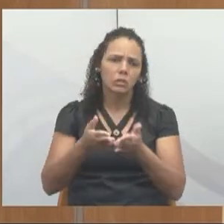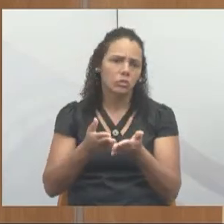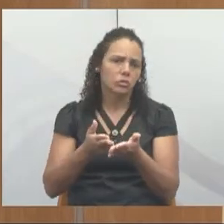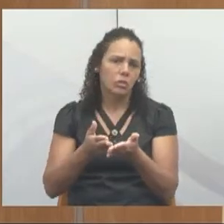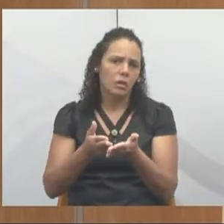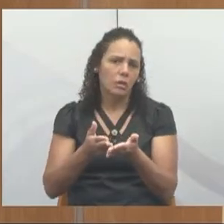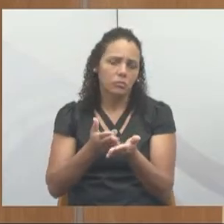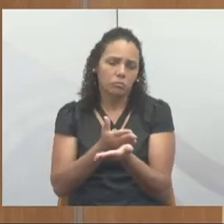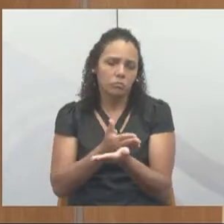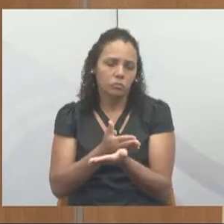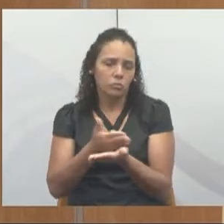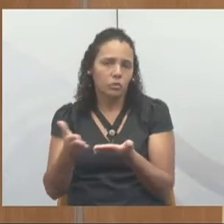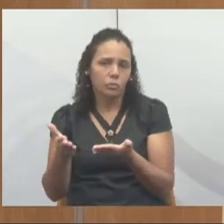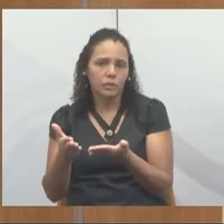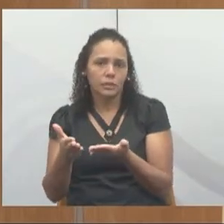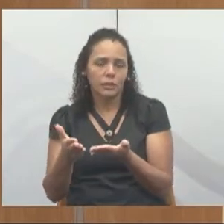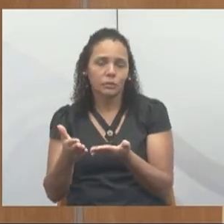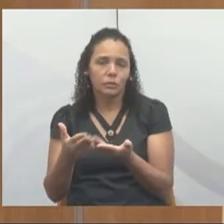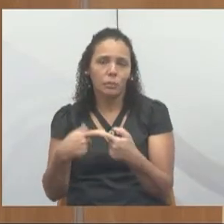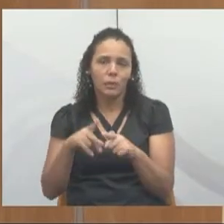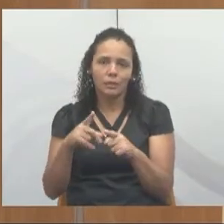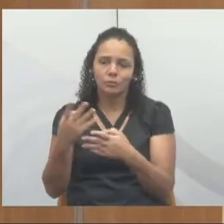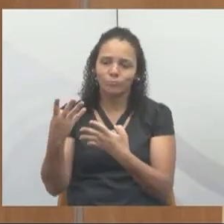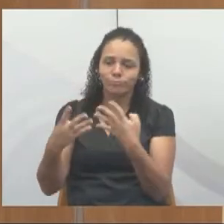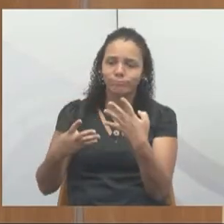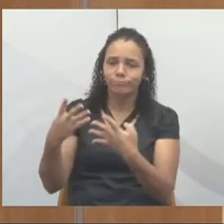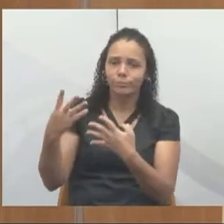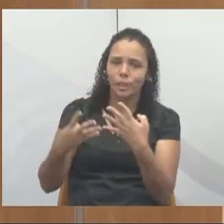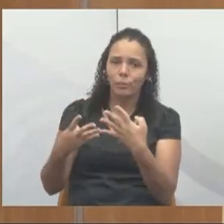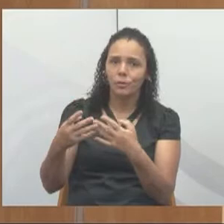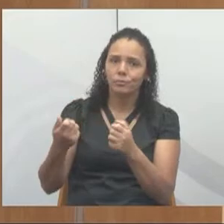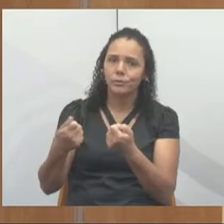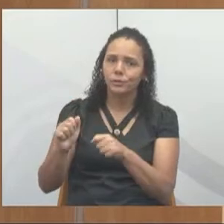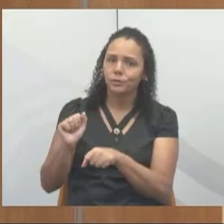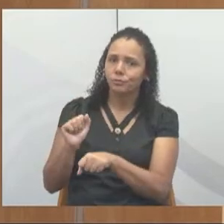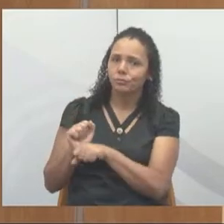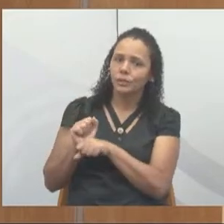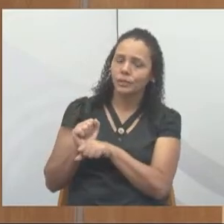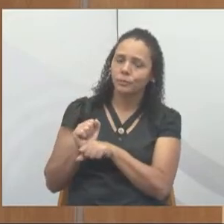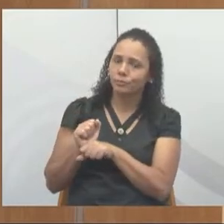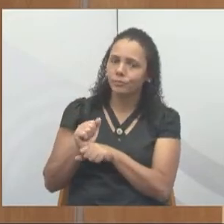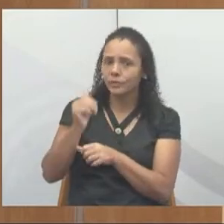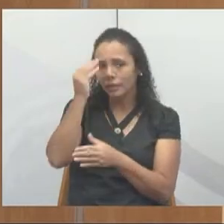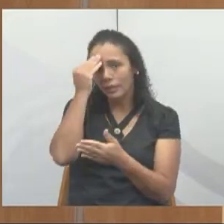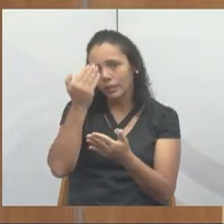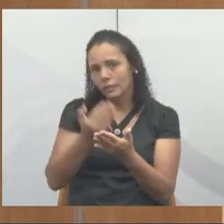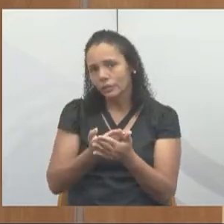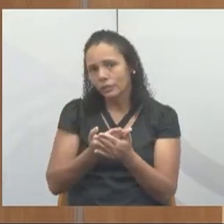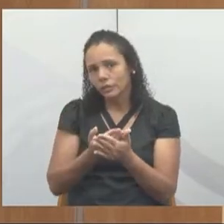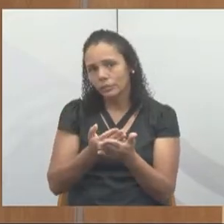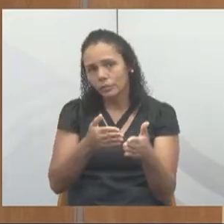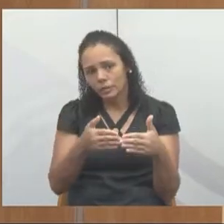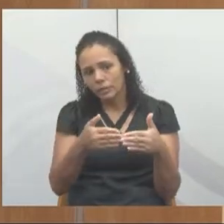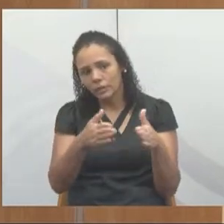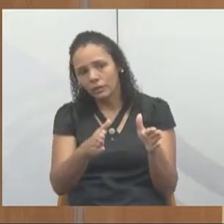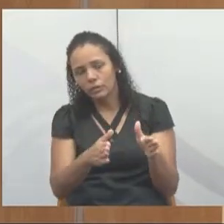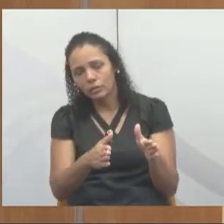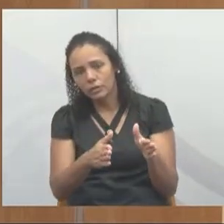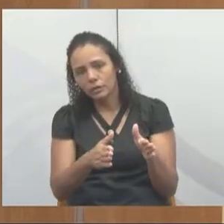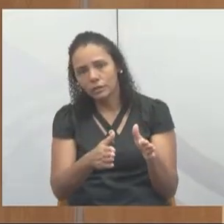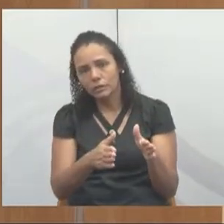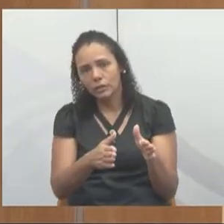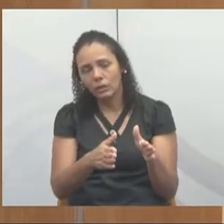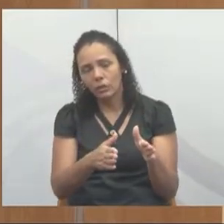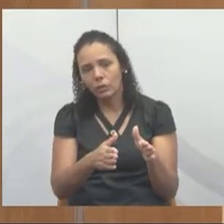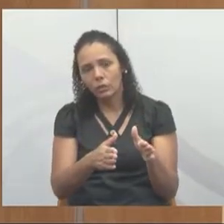está tudo pronto para começar o UBS Central, eles fossem postergados. Então, a gente acredita que ela vai sair, essa inauguração estava prevista para